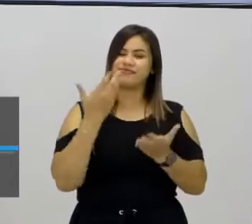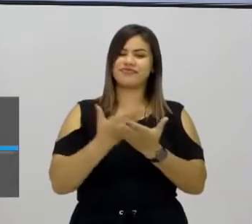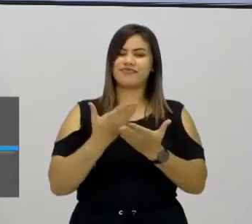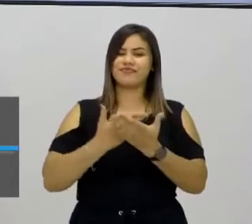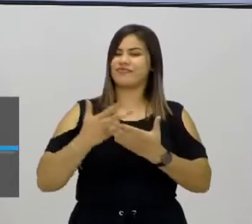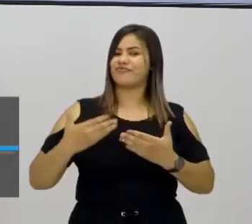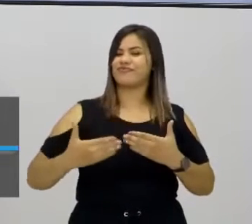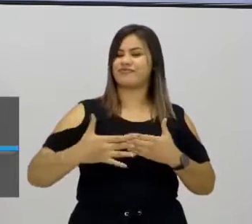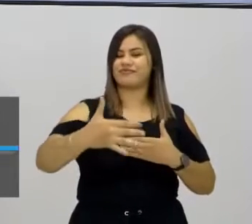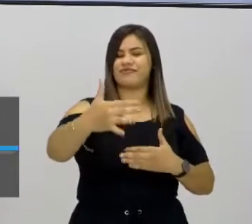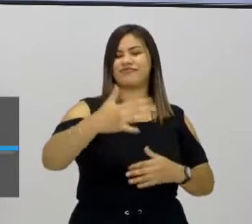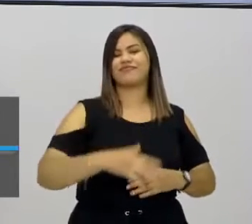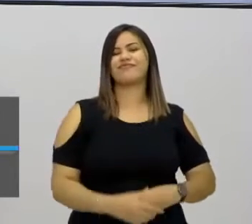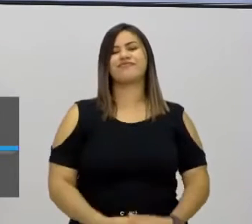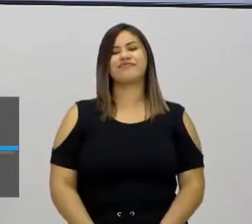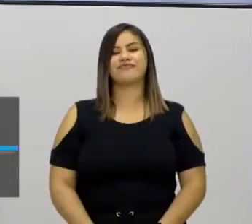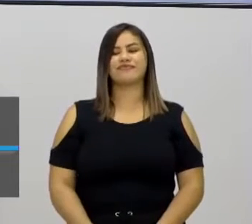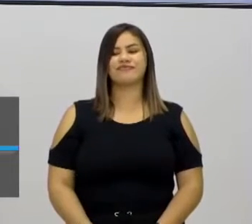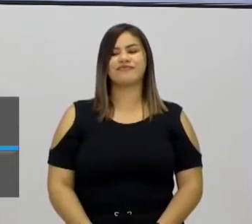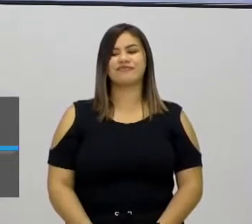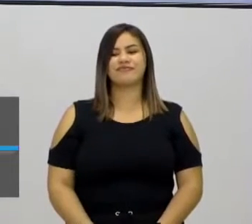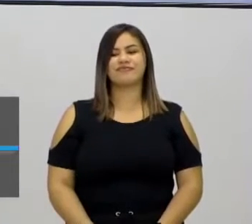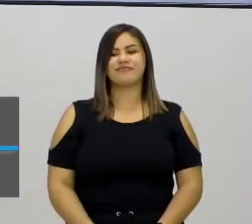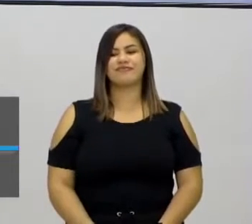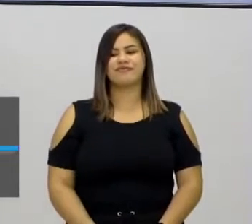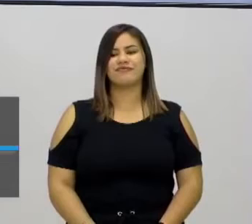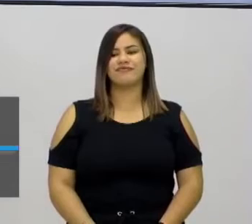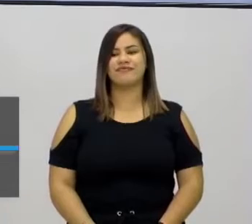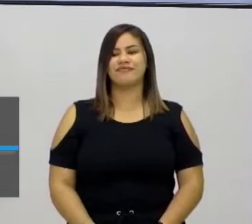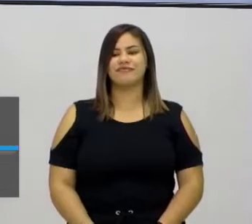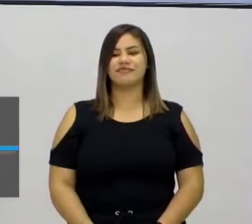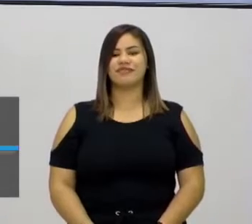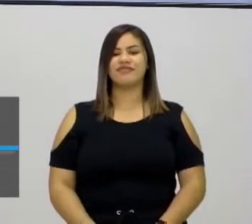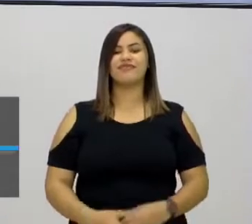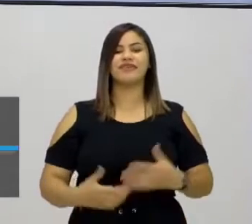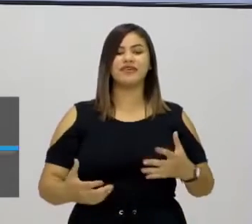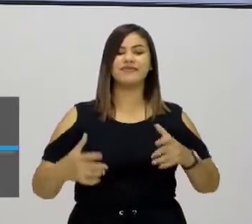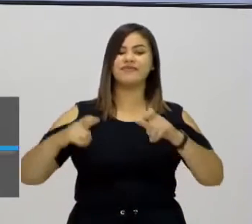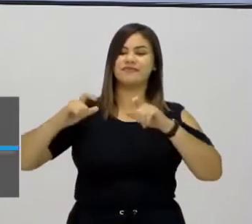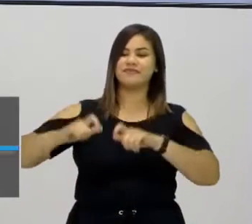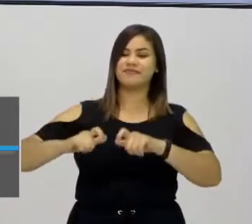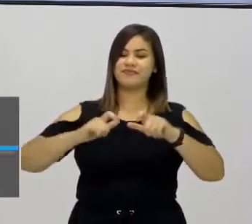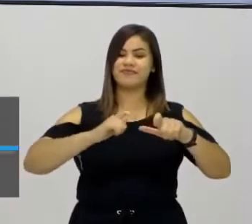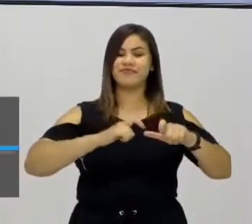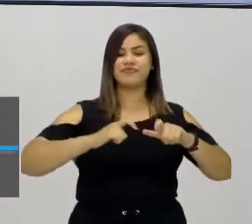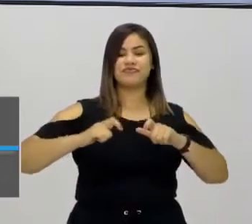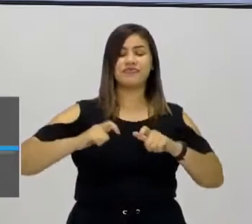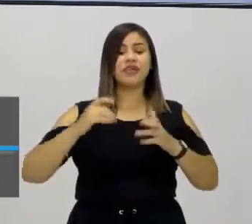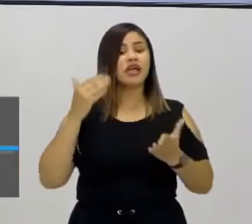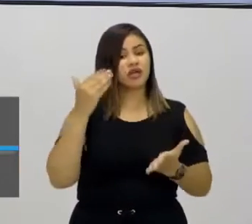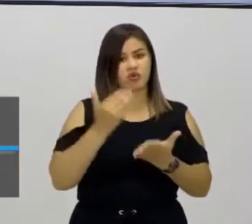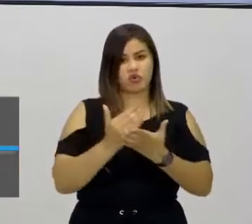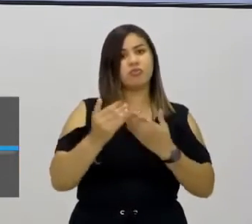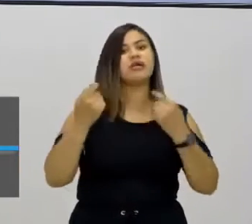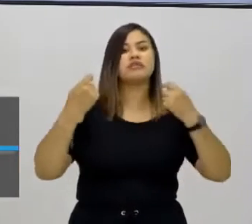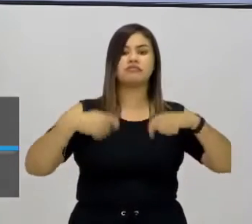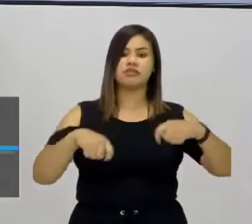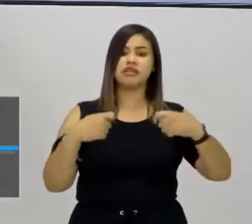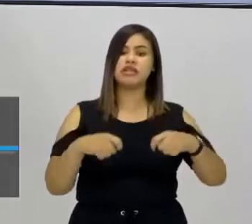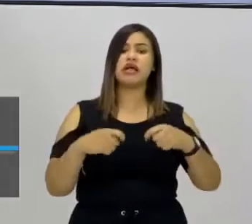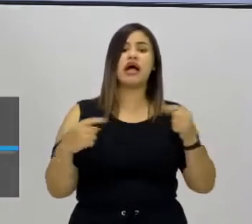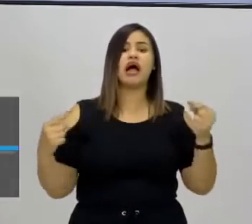lá. Então vamos lá começar na aula lá, vendo, né, como a gente fala de ocupação de espaço, a gente tem que começar do começo. Tá. E o começo é